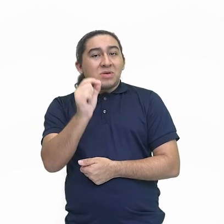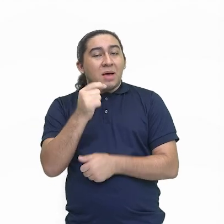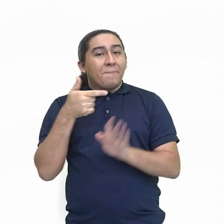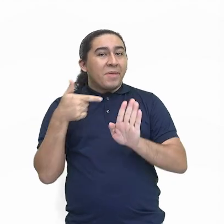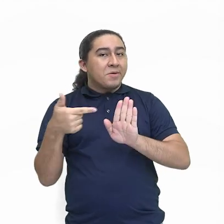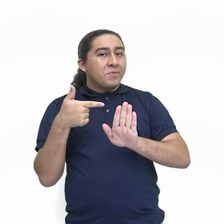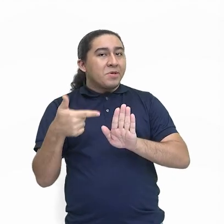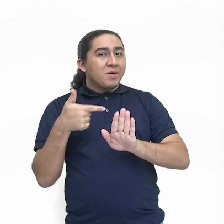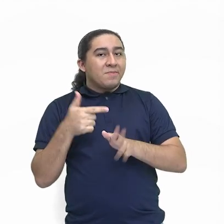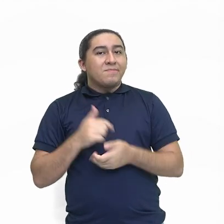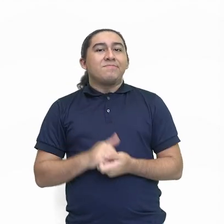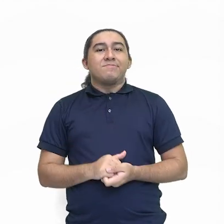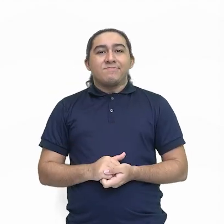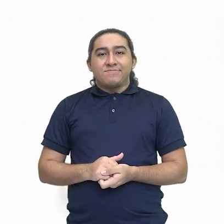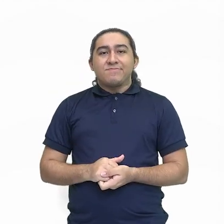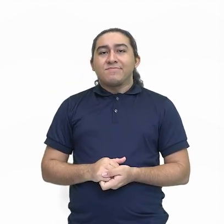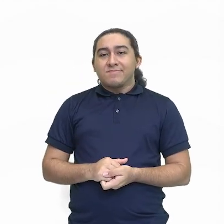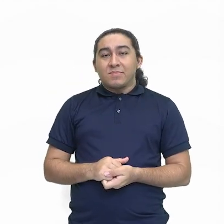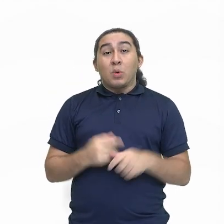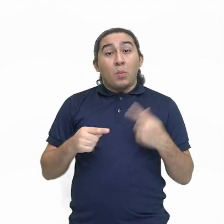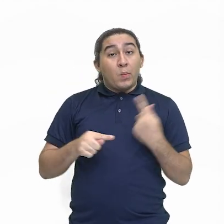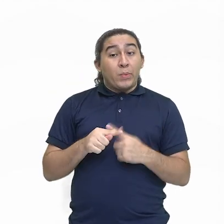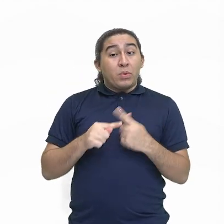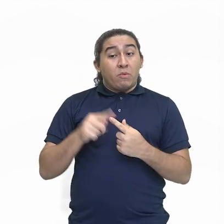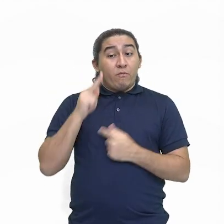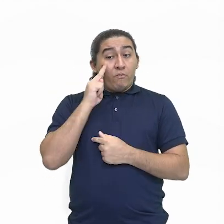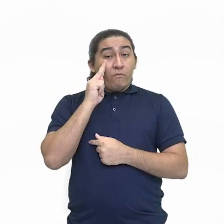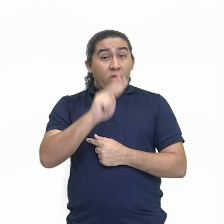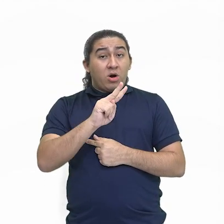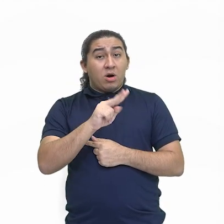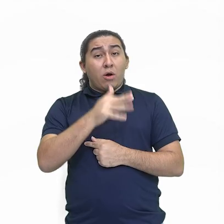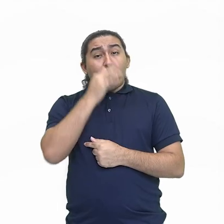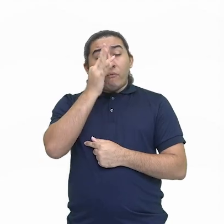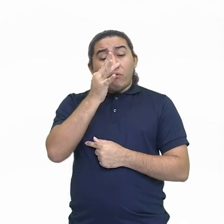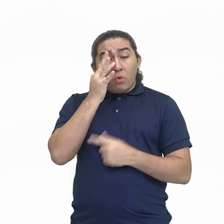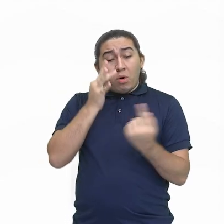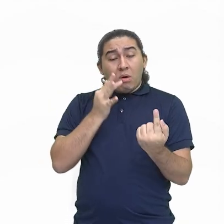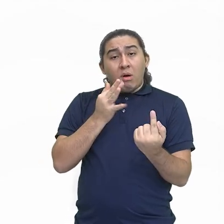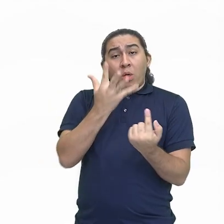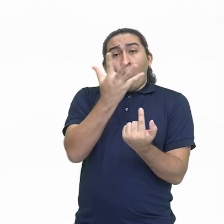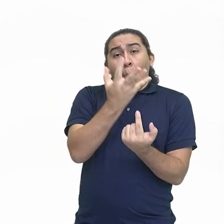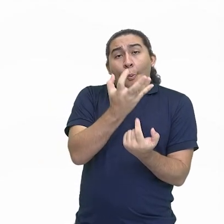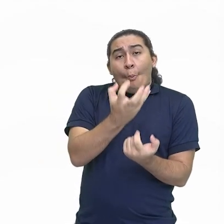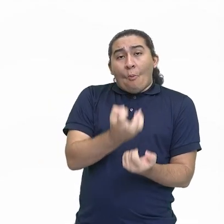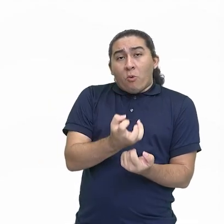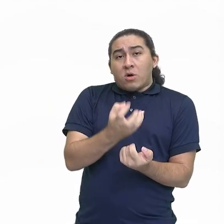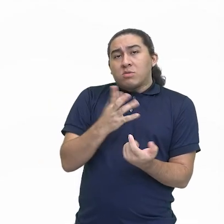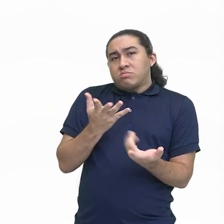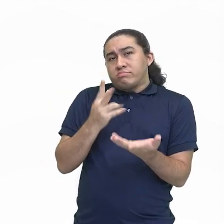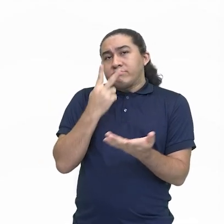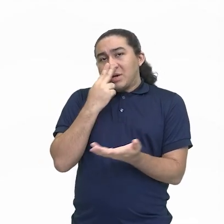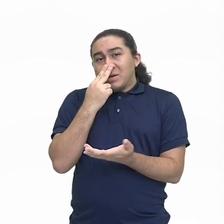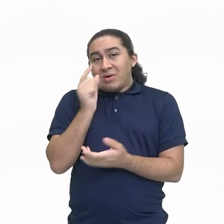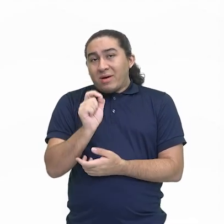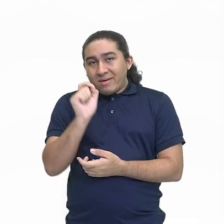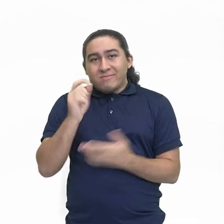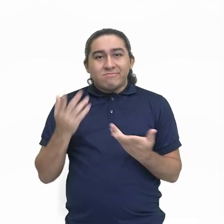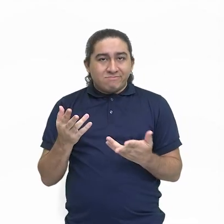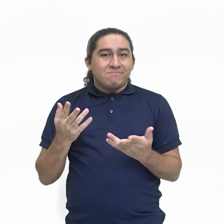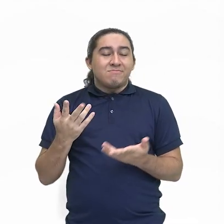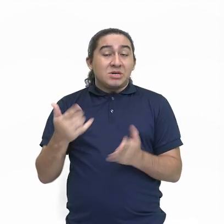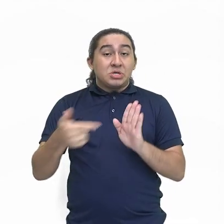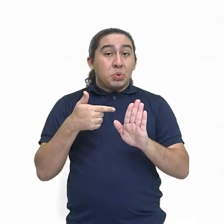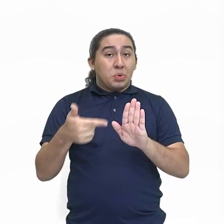ironia, né, por conta das flores que já estão murchas. Então, passamos para o